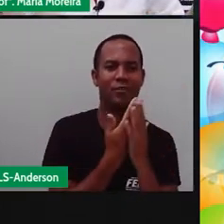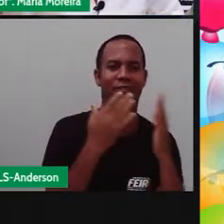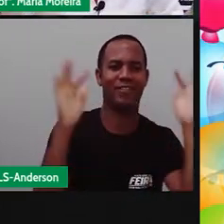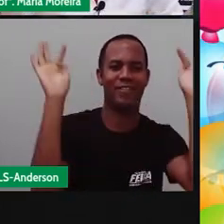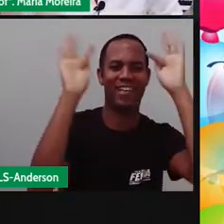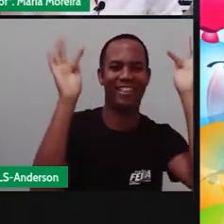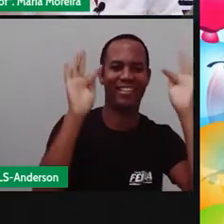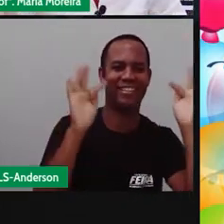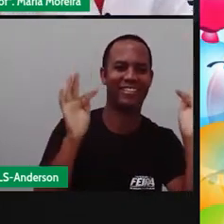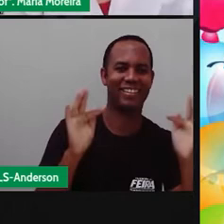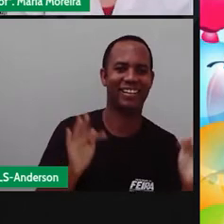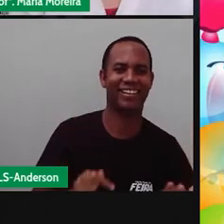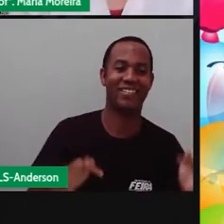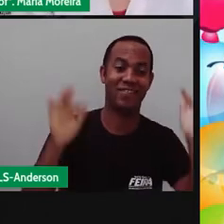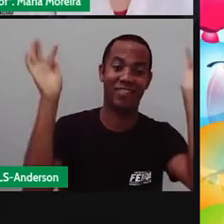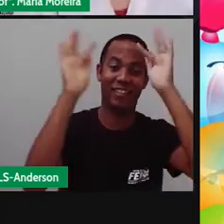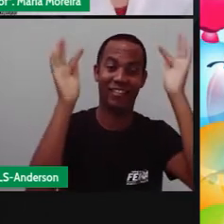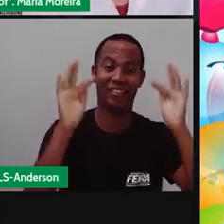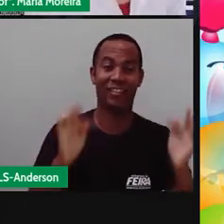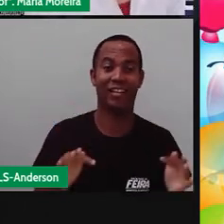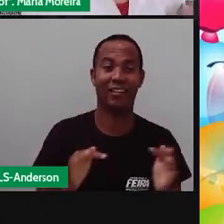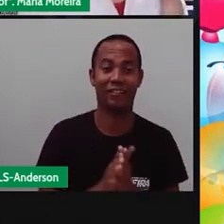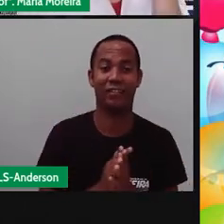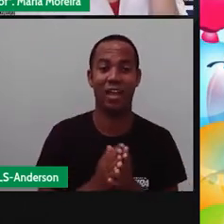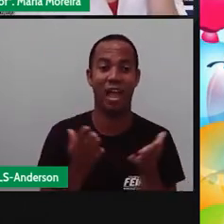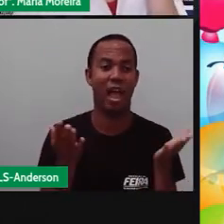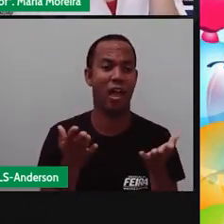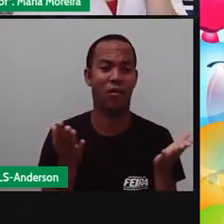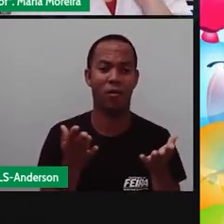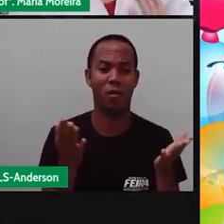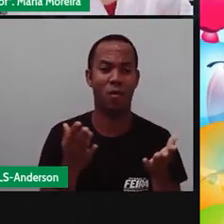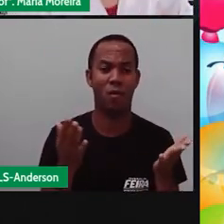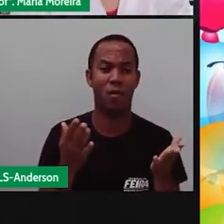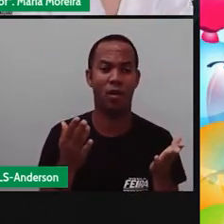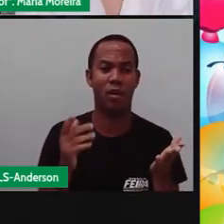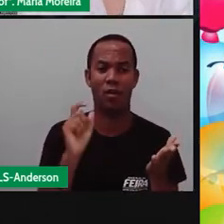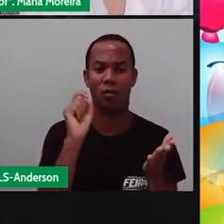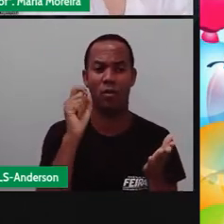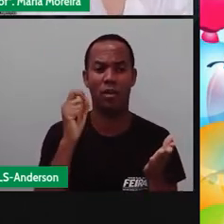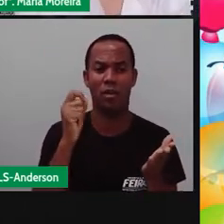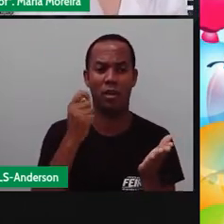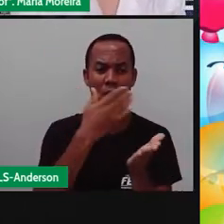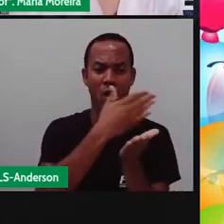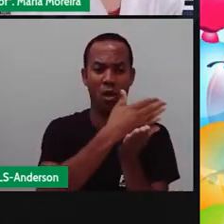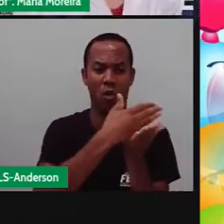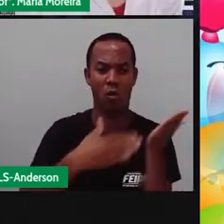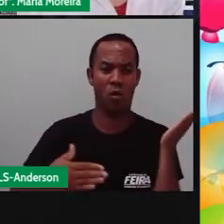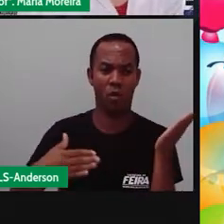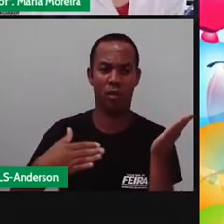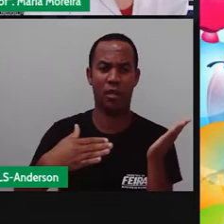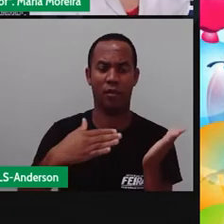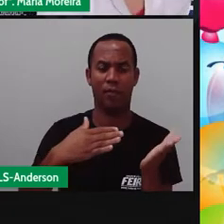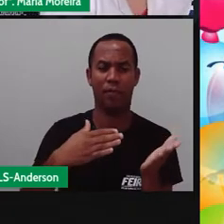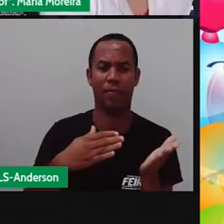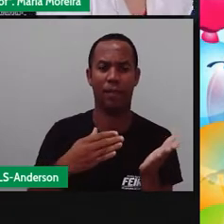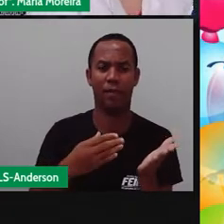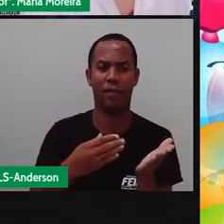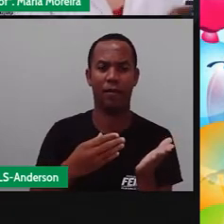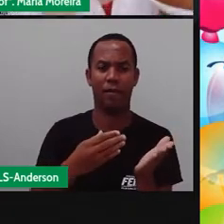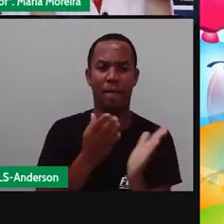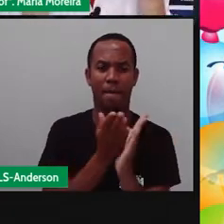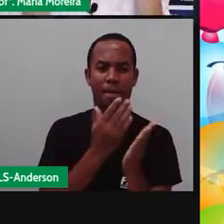Felicidade, Anderson, felicidade, felicidade! Vou cortar, né, assim, o bolo pra dar um pedacinho